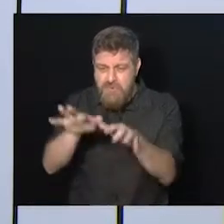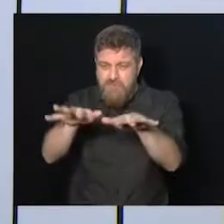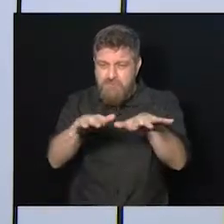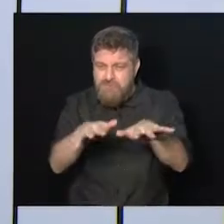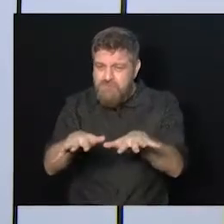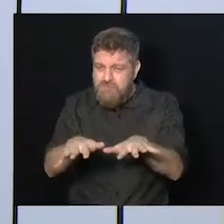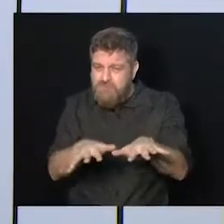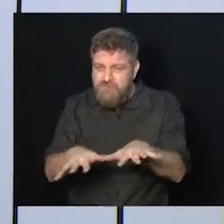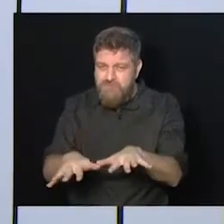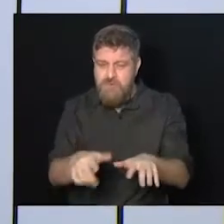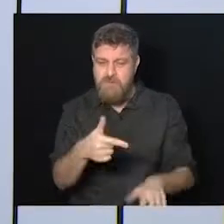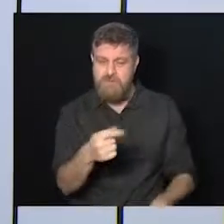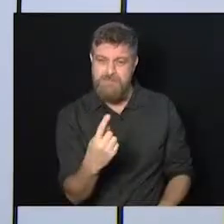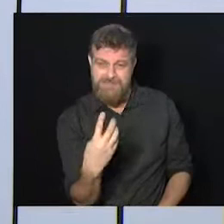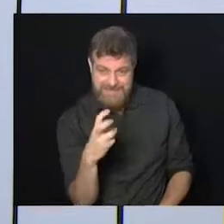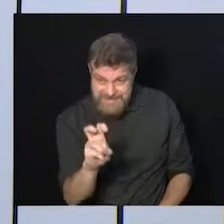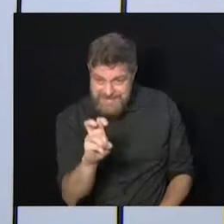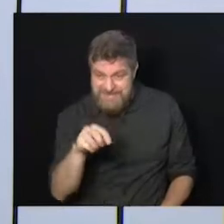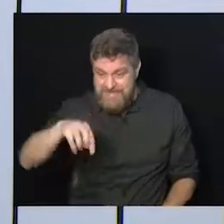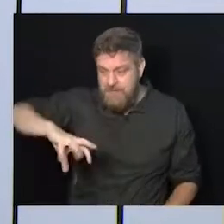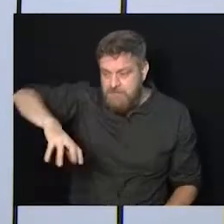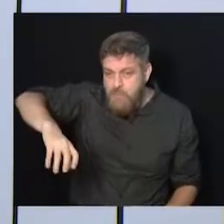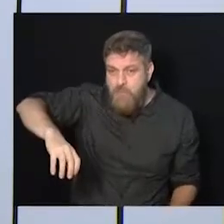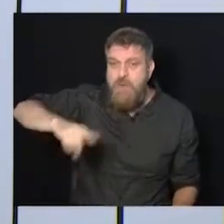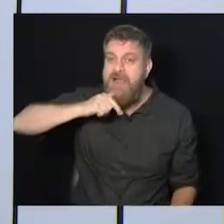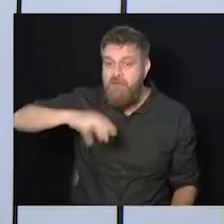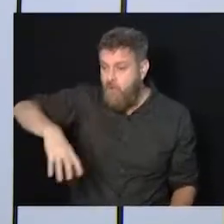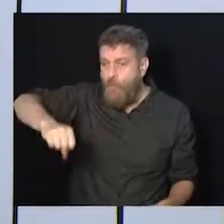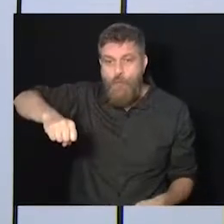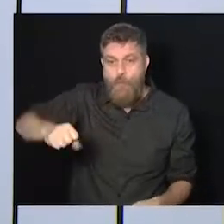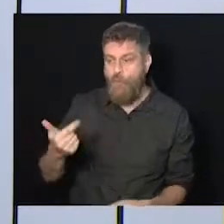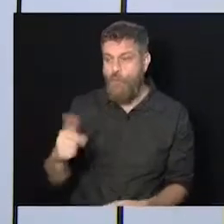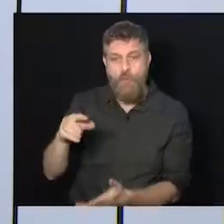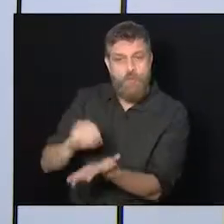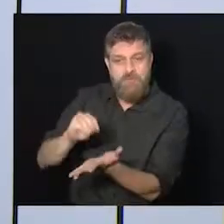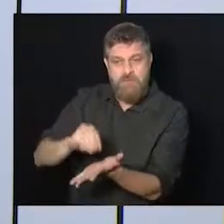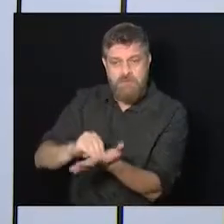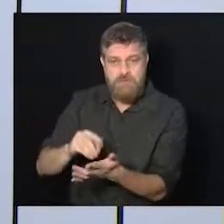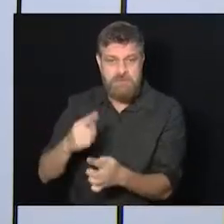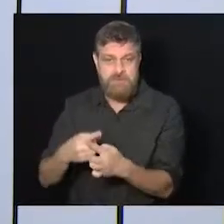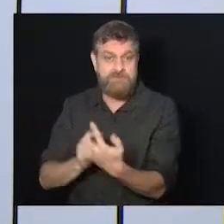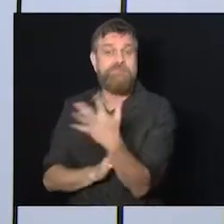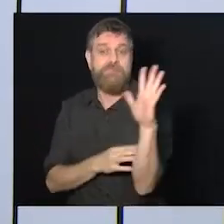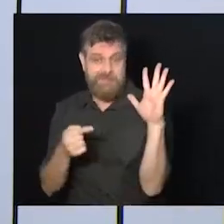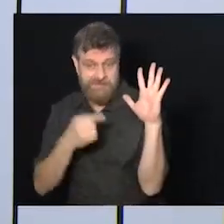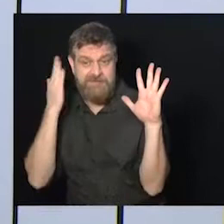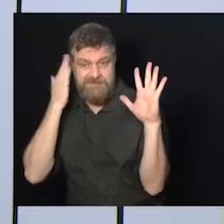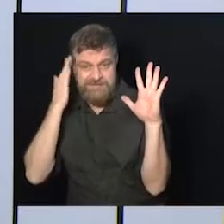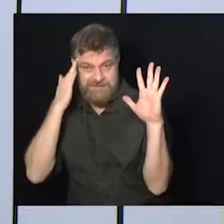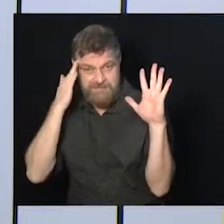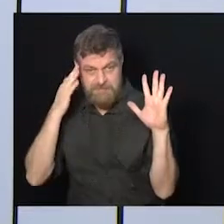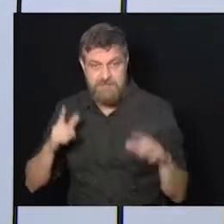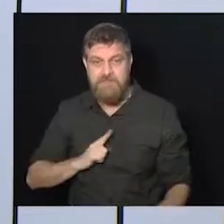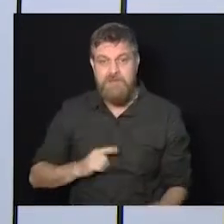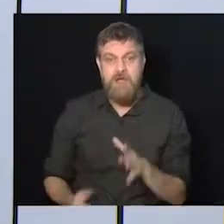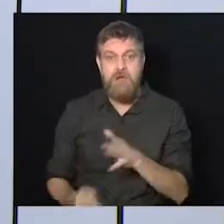A falta de água na nossa região, por alguma razão que a natureza explica, né, ficou